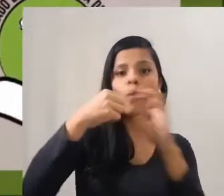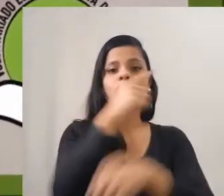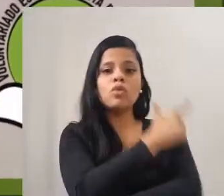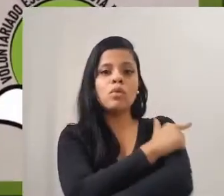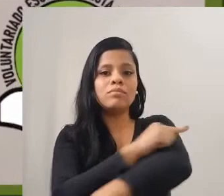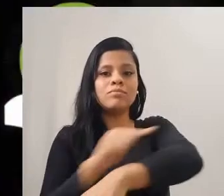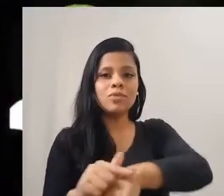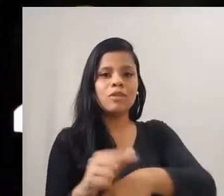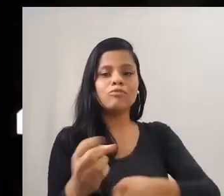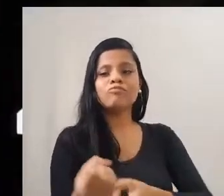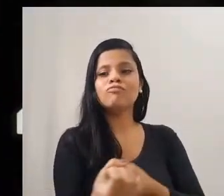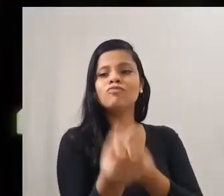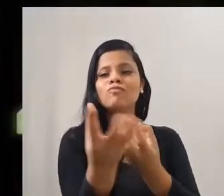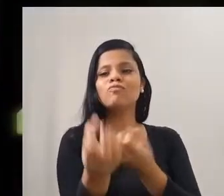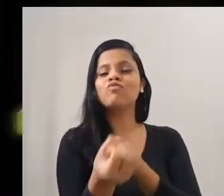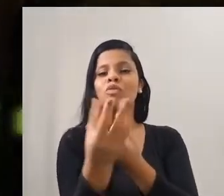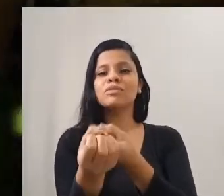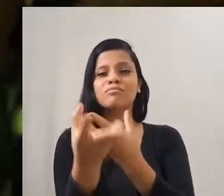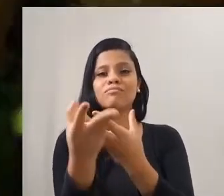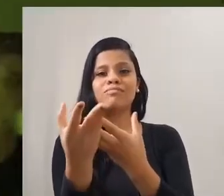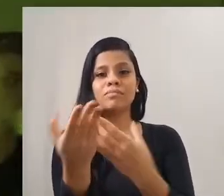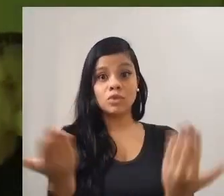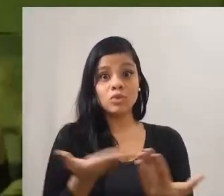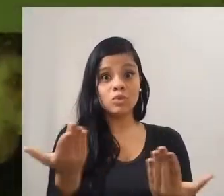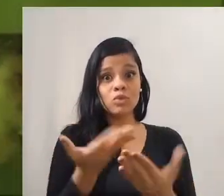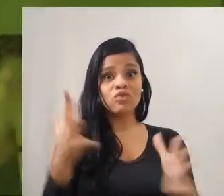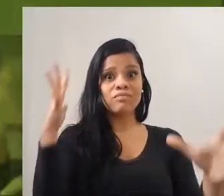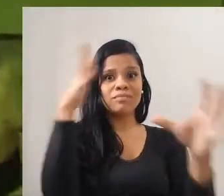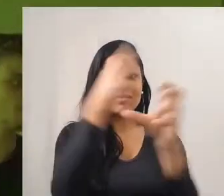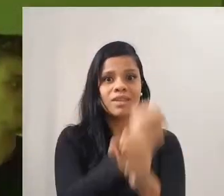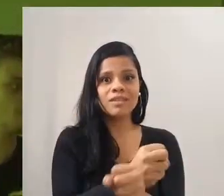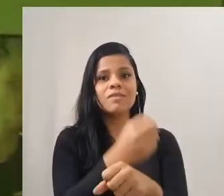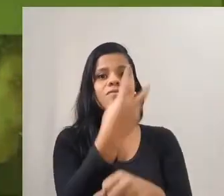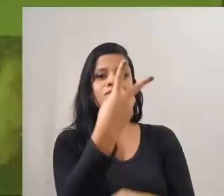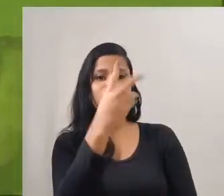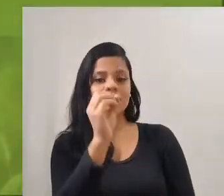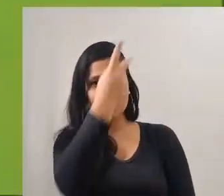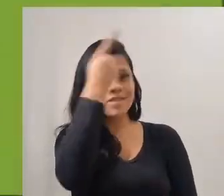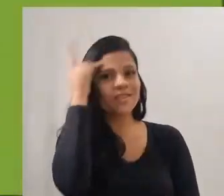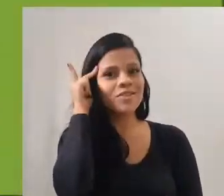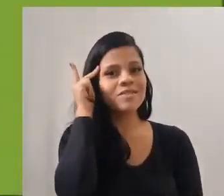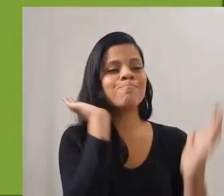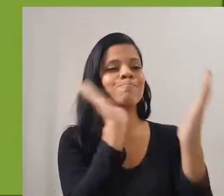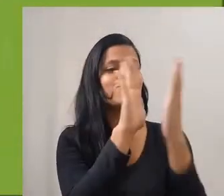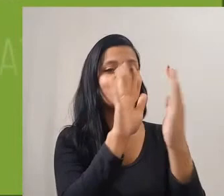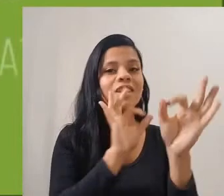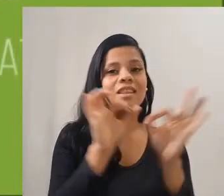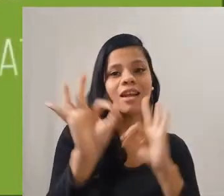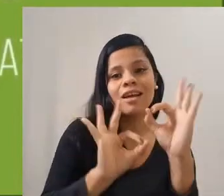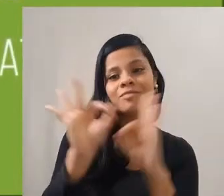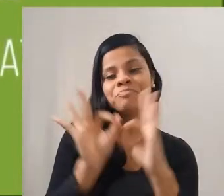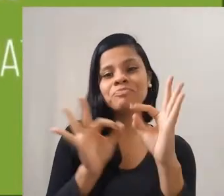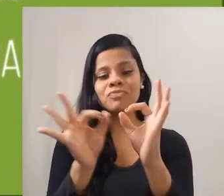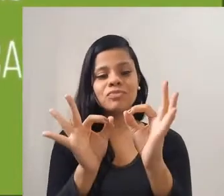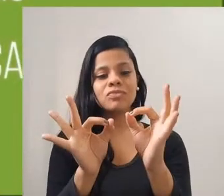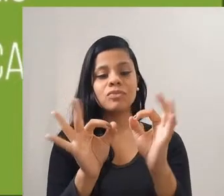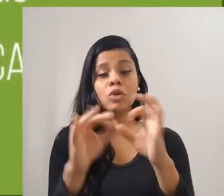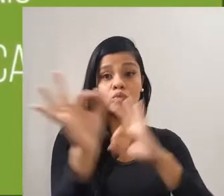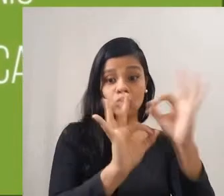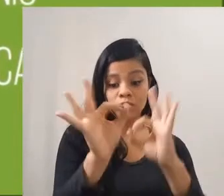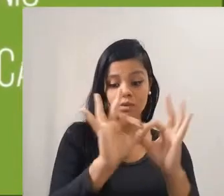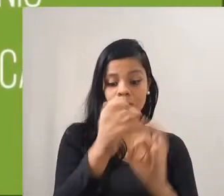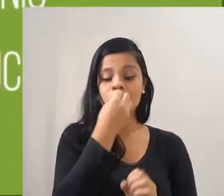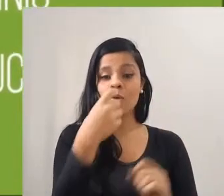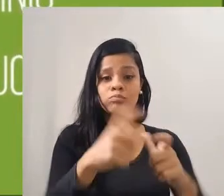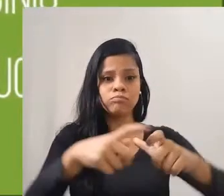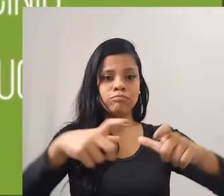de saúde surgiram. Hoje, são mais de 20 frentes de trabalho e com esse número de projetos e o aumento da